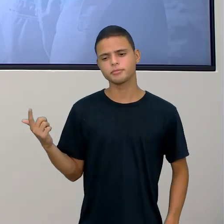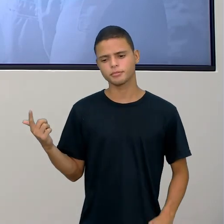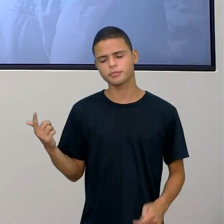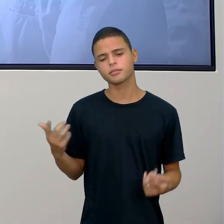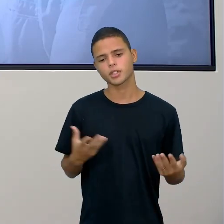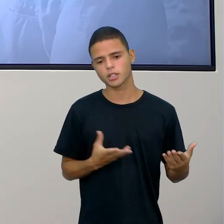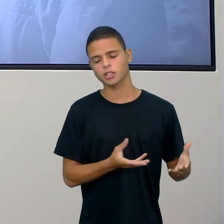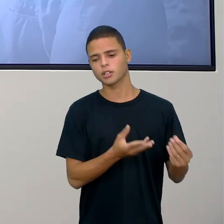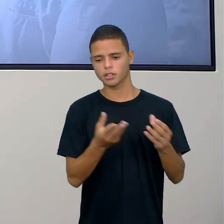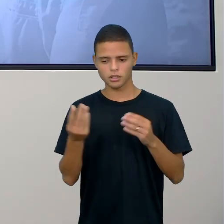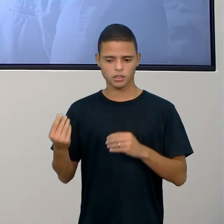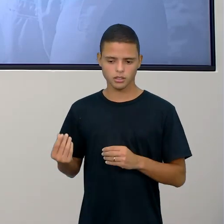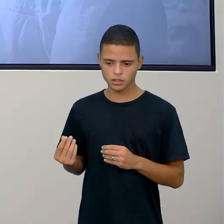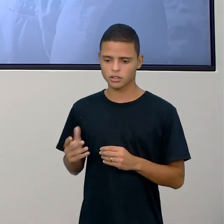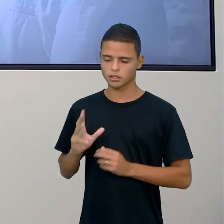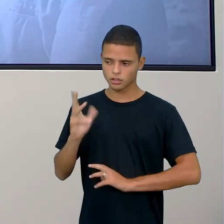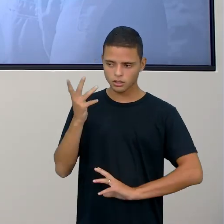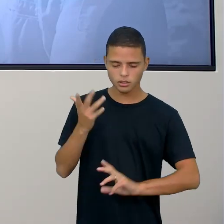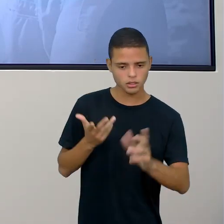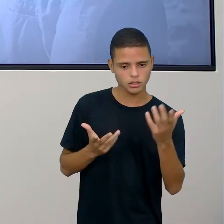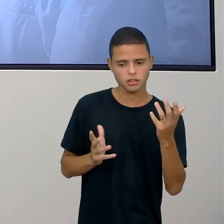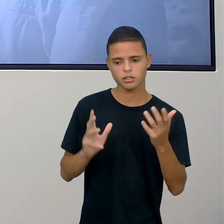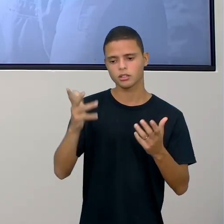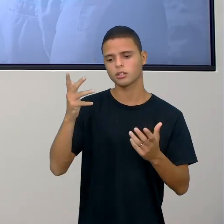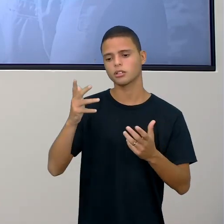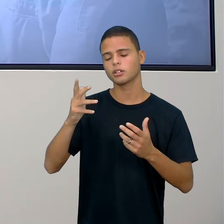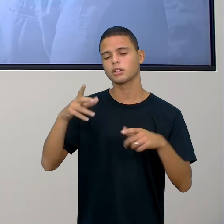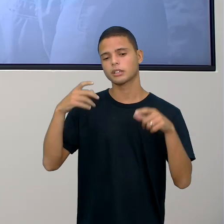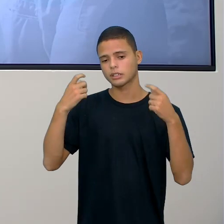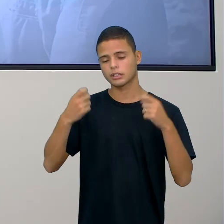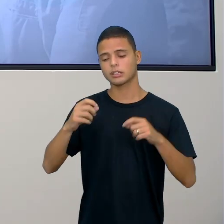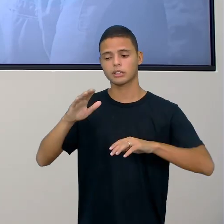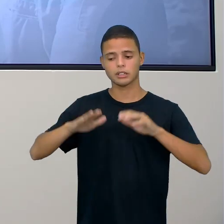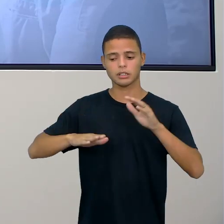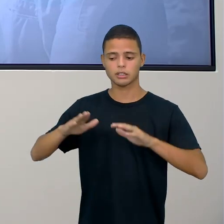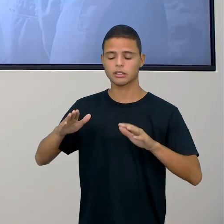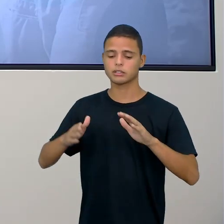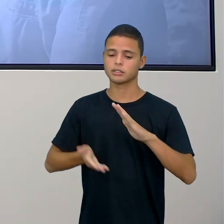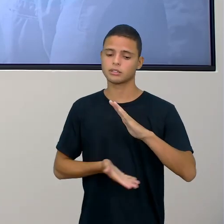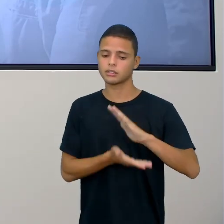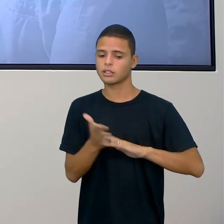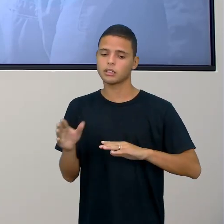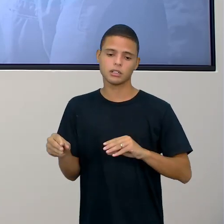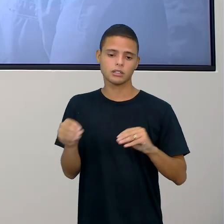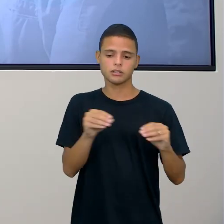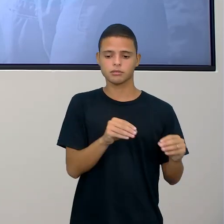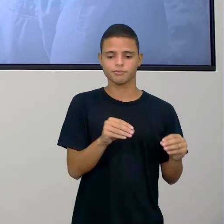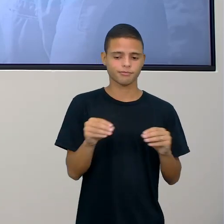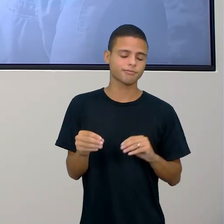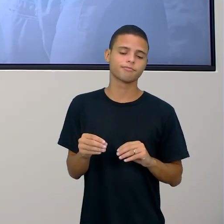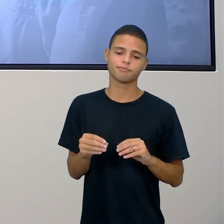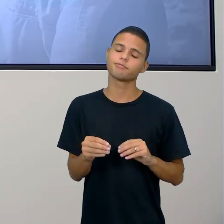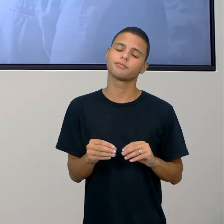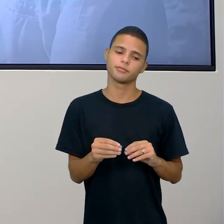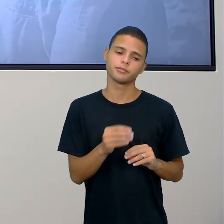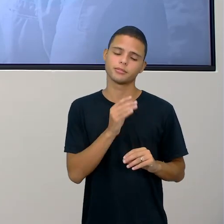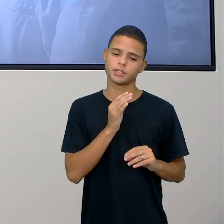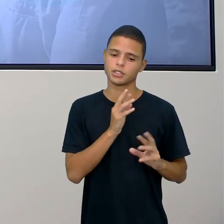esses fatores que são razões para a migração, eles estão intimamente relacionados,